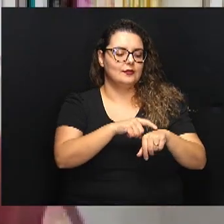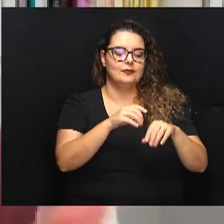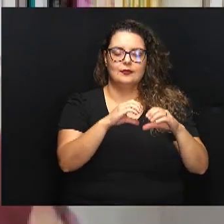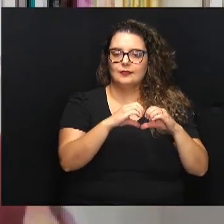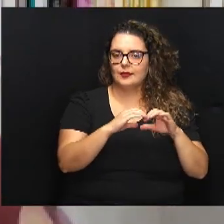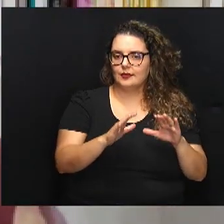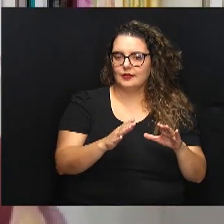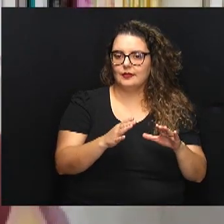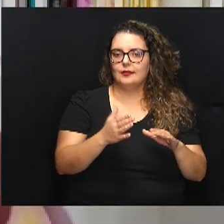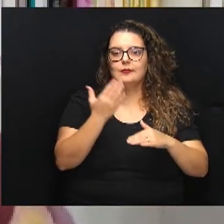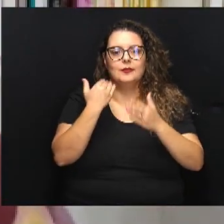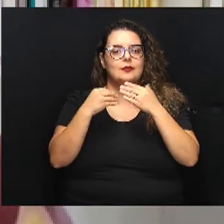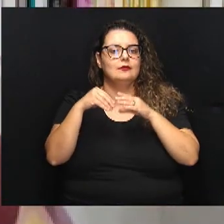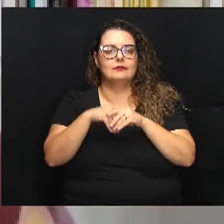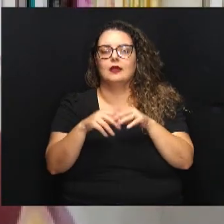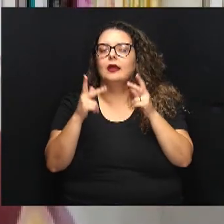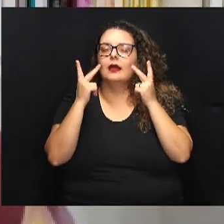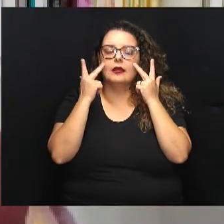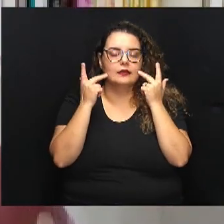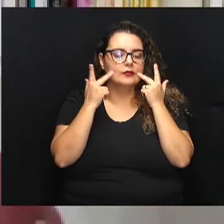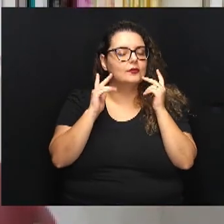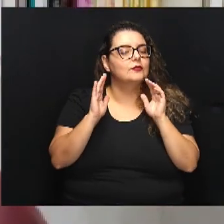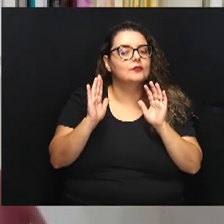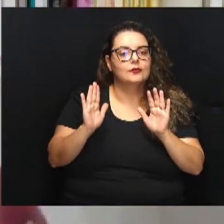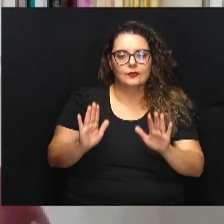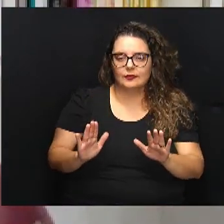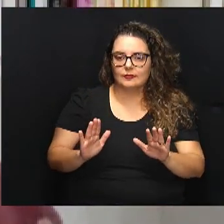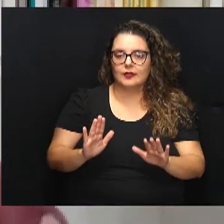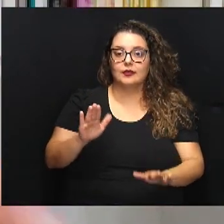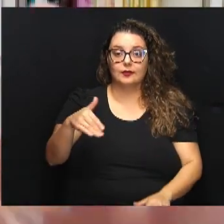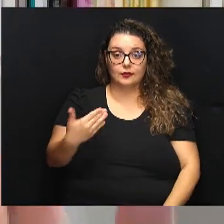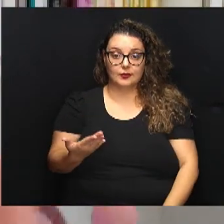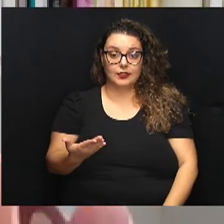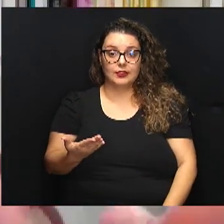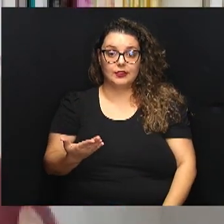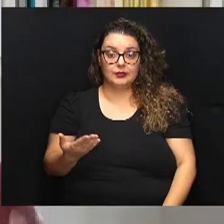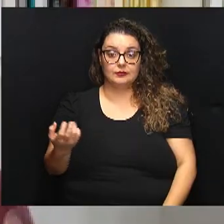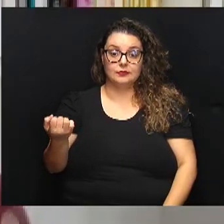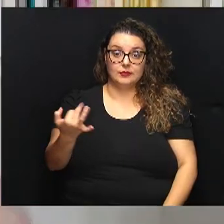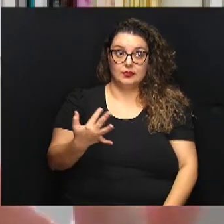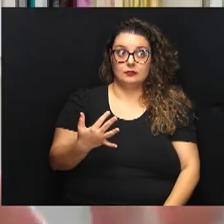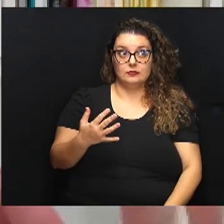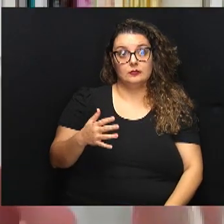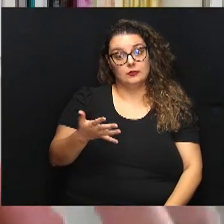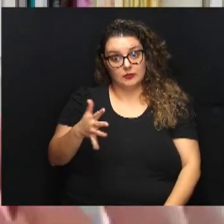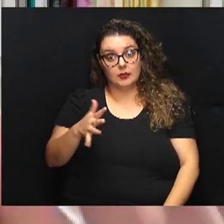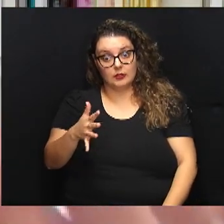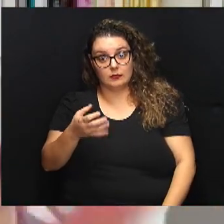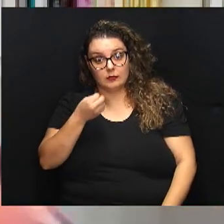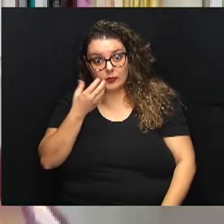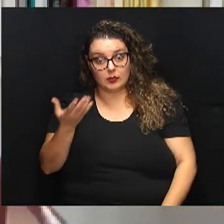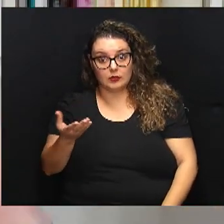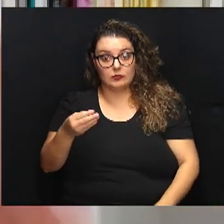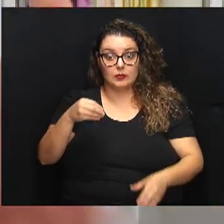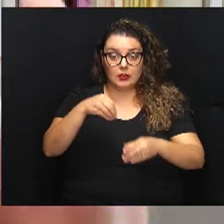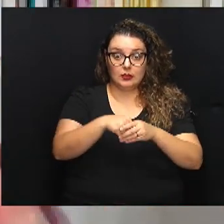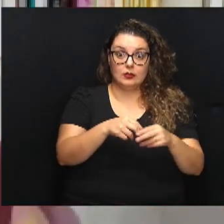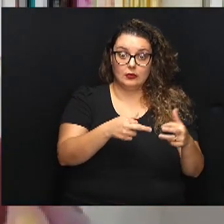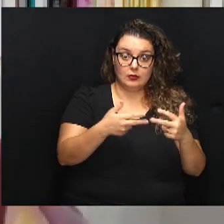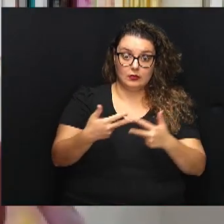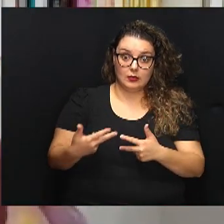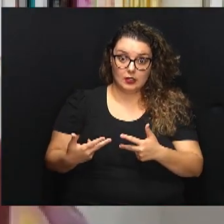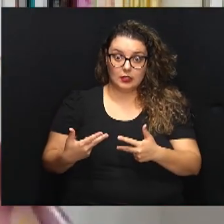de uma alimentação, quando está numa quantidade, vamos dizer, razoável, é dentro de um padrão